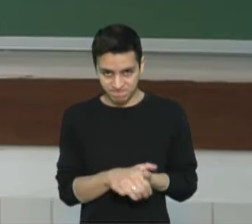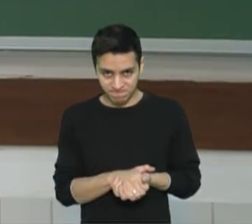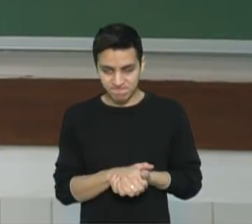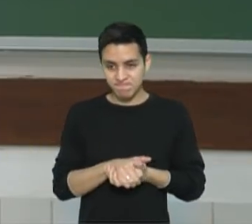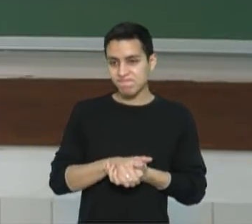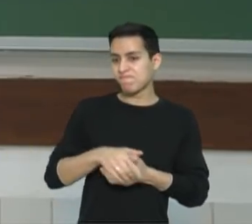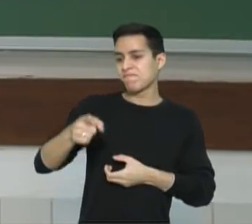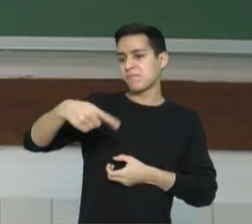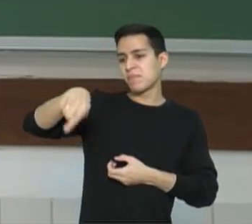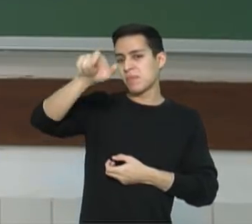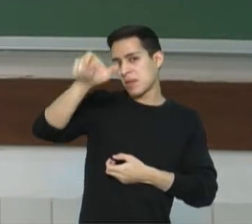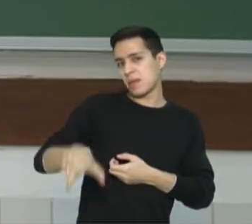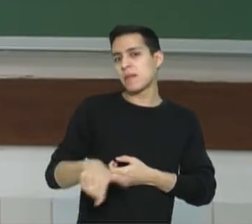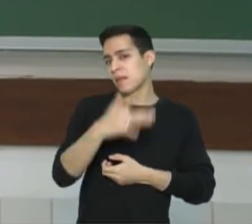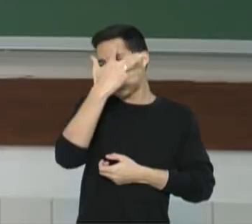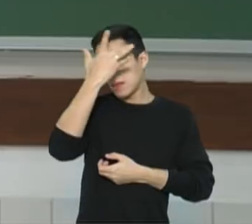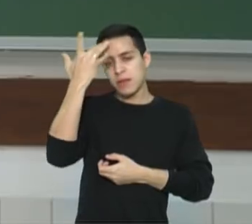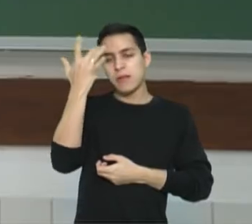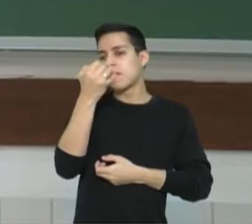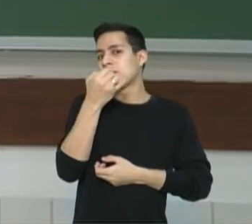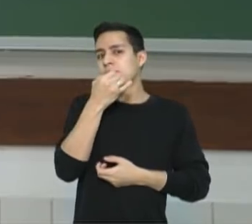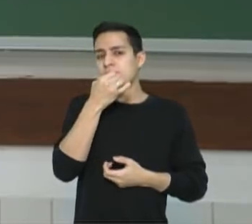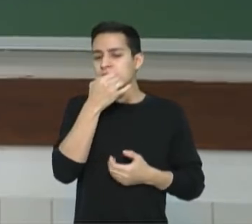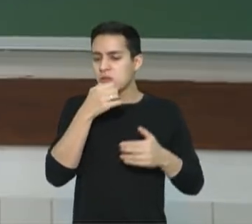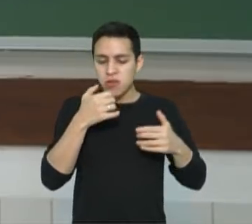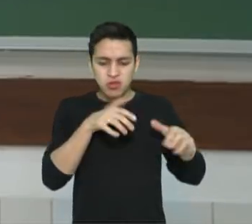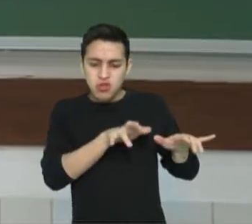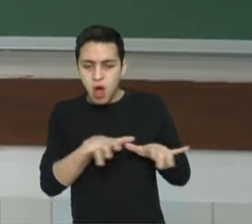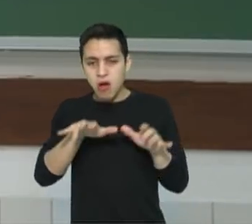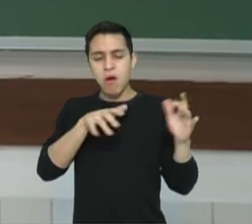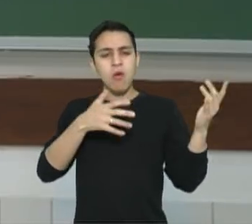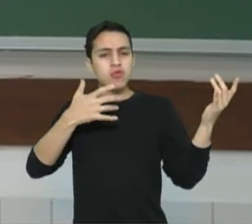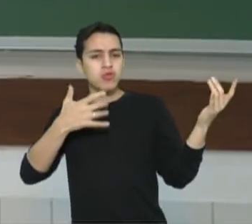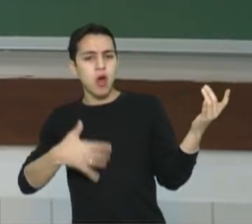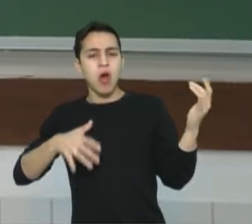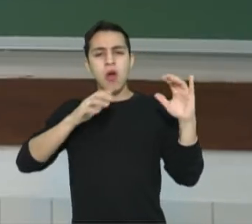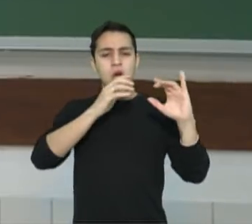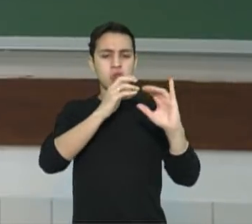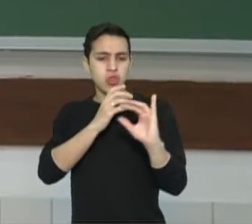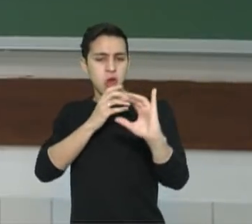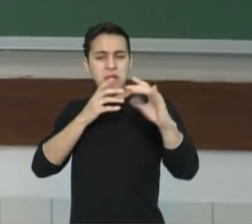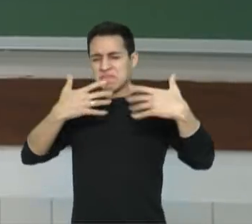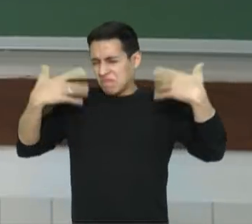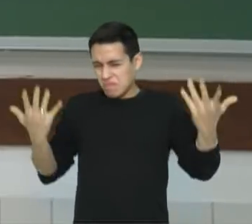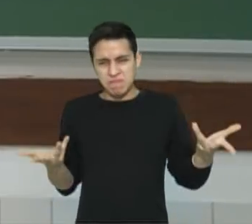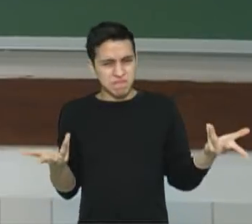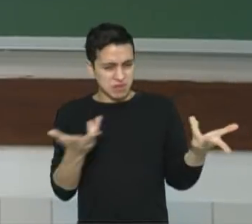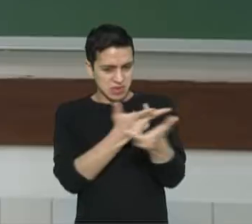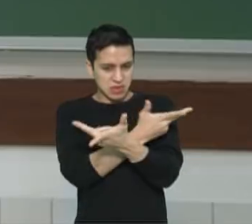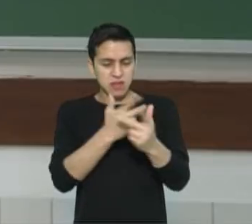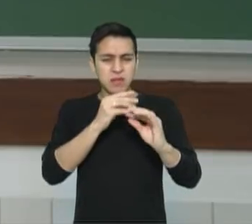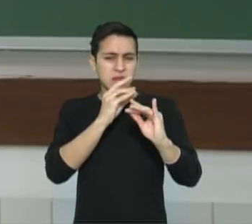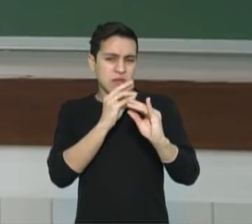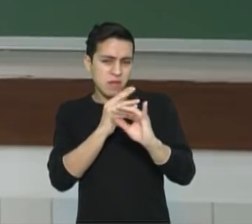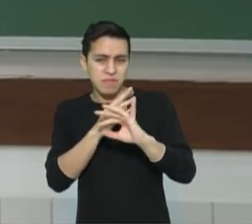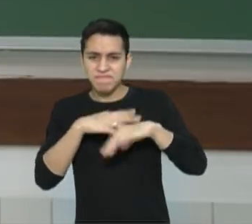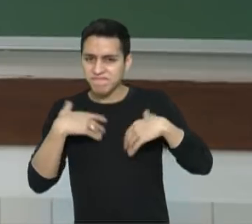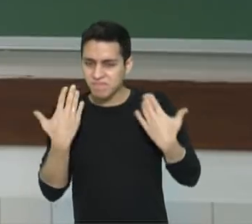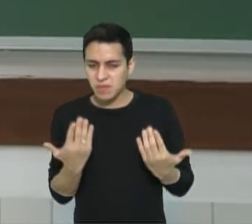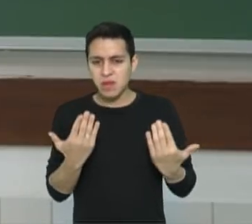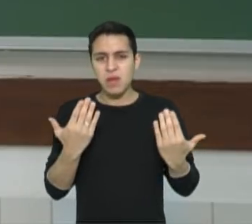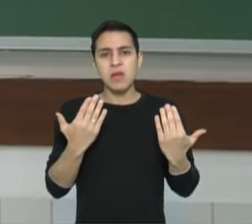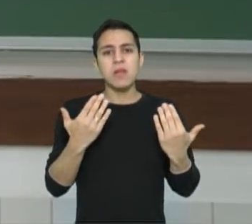que toca de modo muito especial um saxofone, uma clarinete,